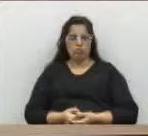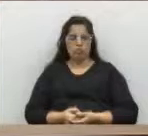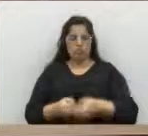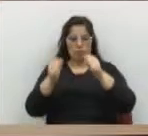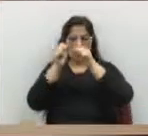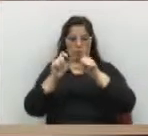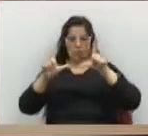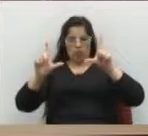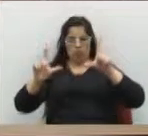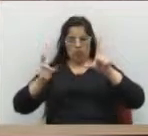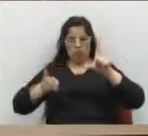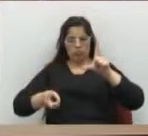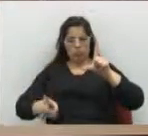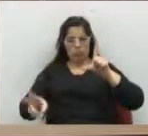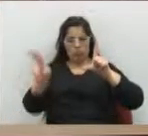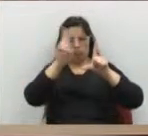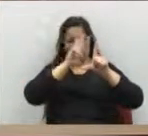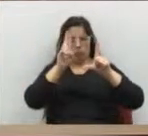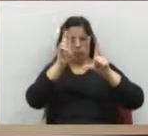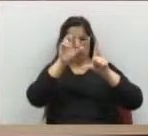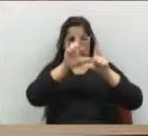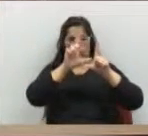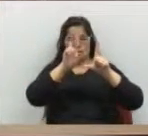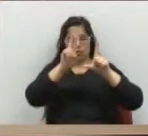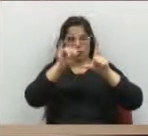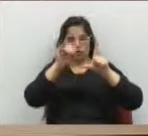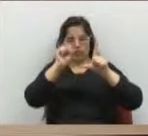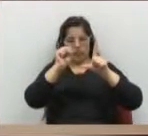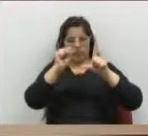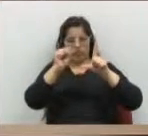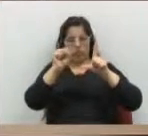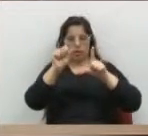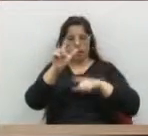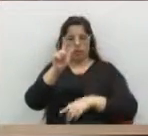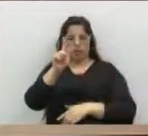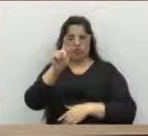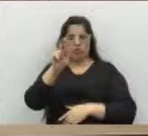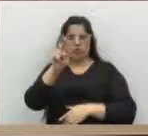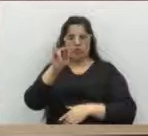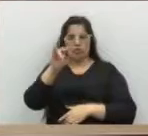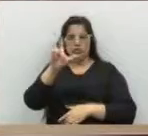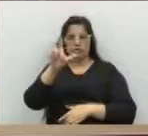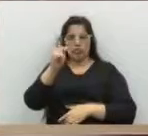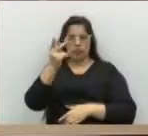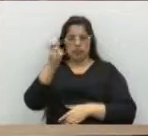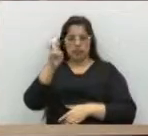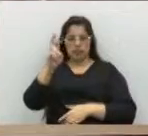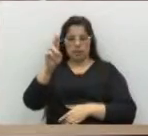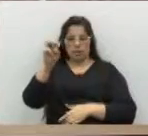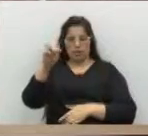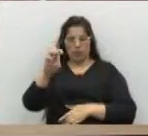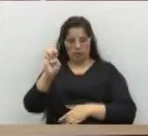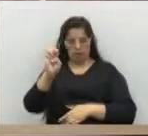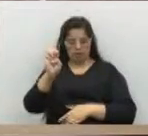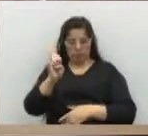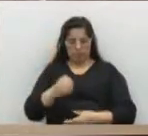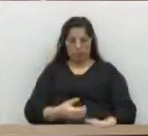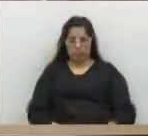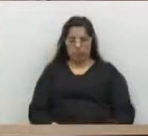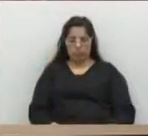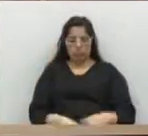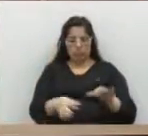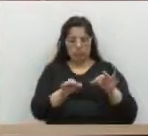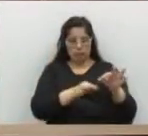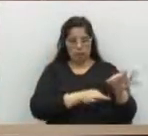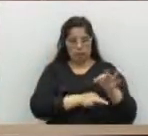do senhor Luiz Guilherme Boim, a rua projetada 6, residencial Rubi, no município de Limeira.